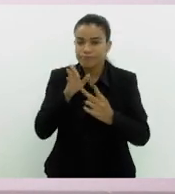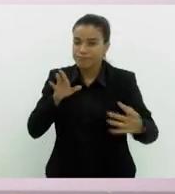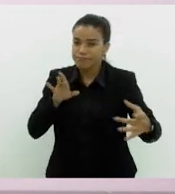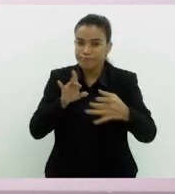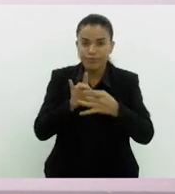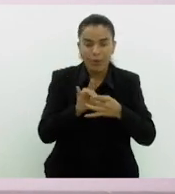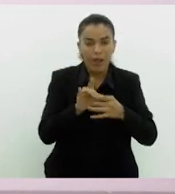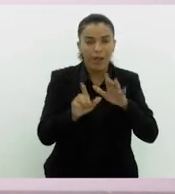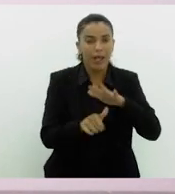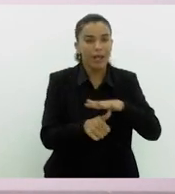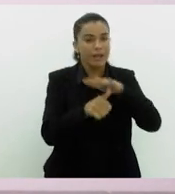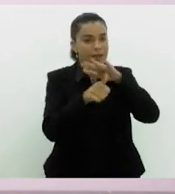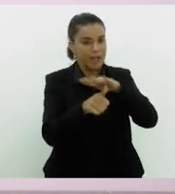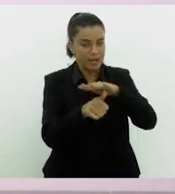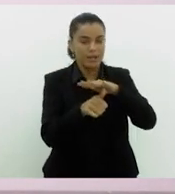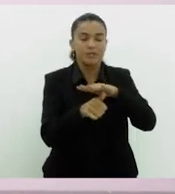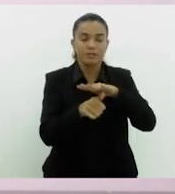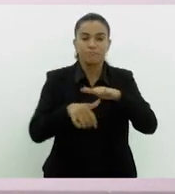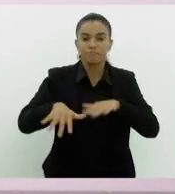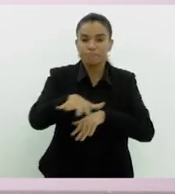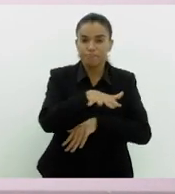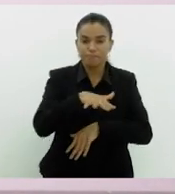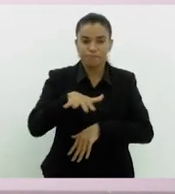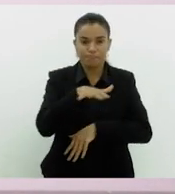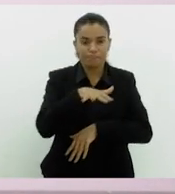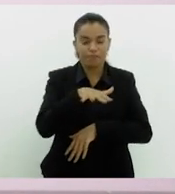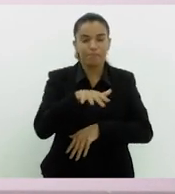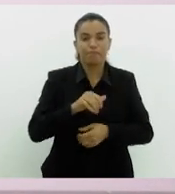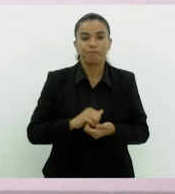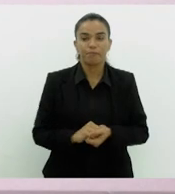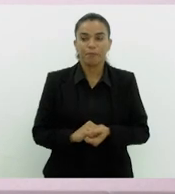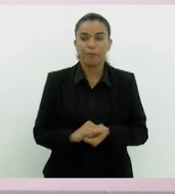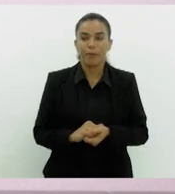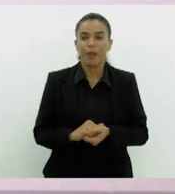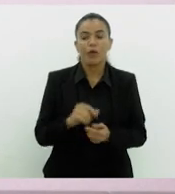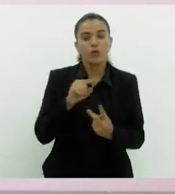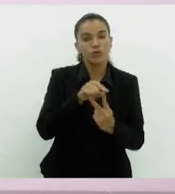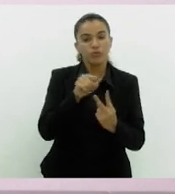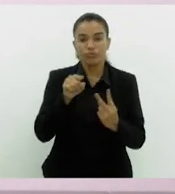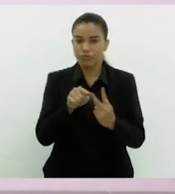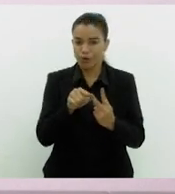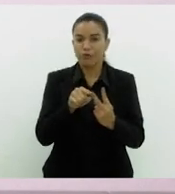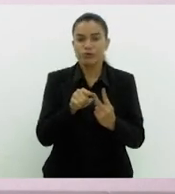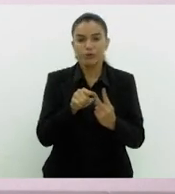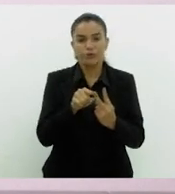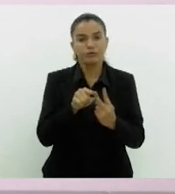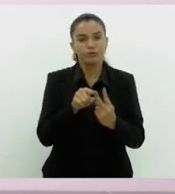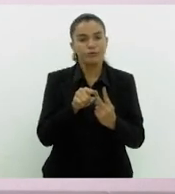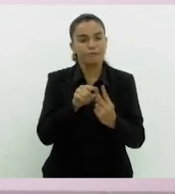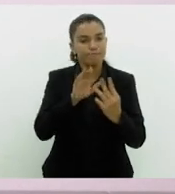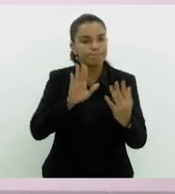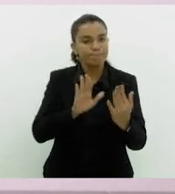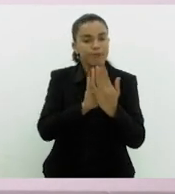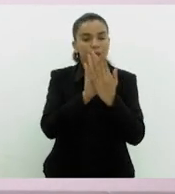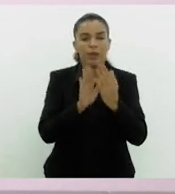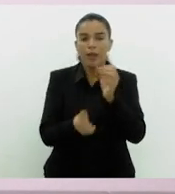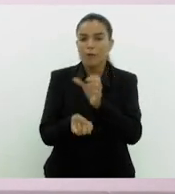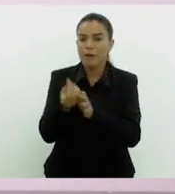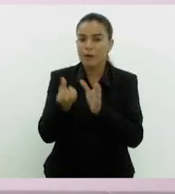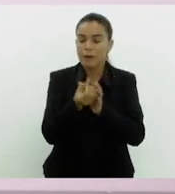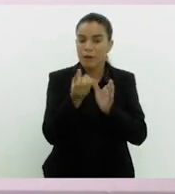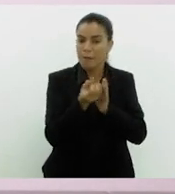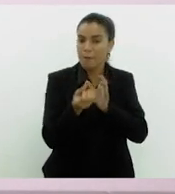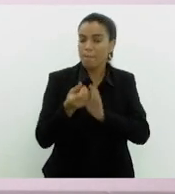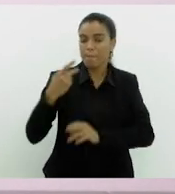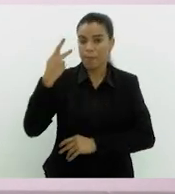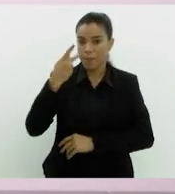as lideranças sociais do território aqui da metrópole, que são quem, no fim do dia, né, na linha de frente, são quem produzem as políticas